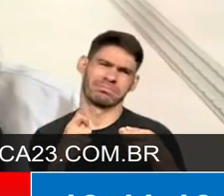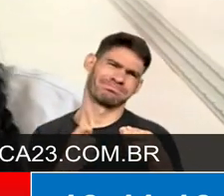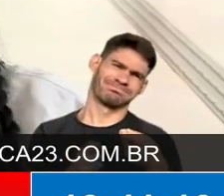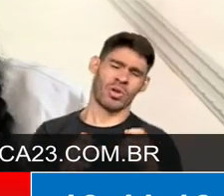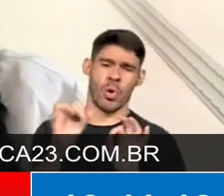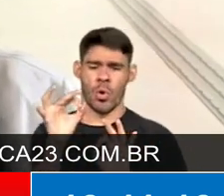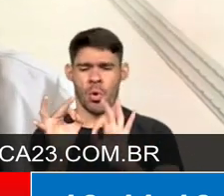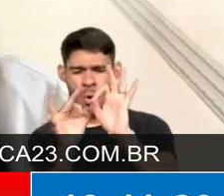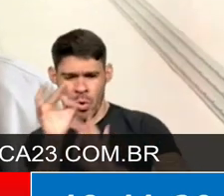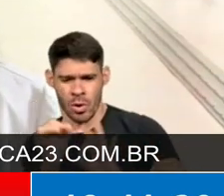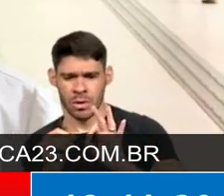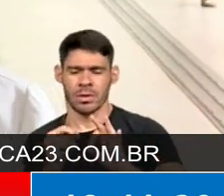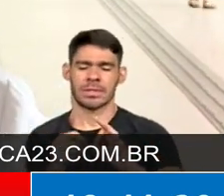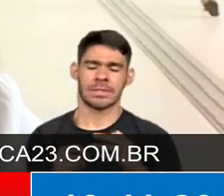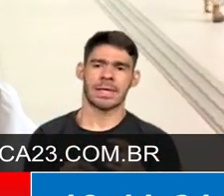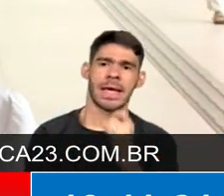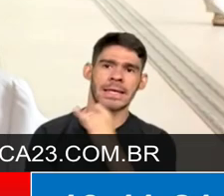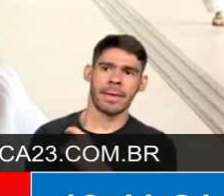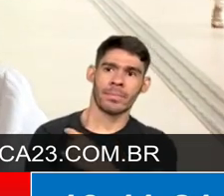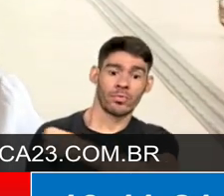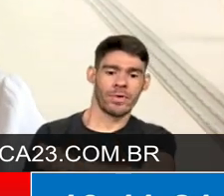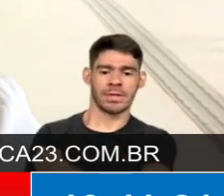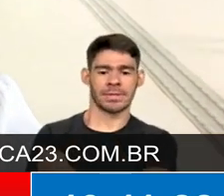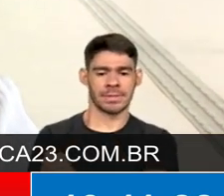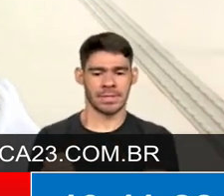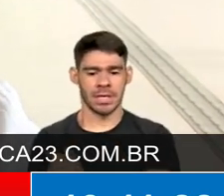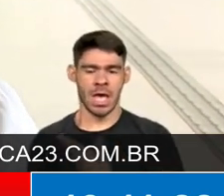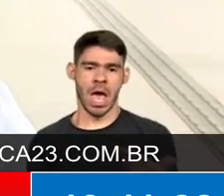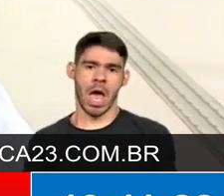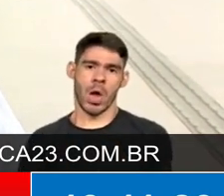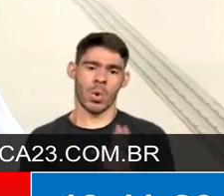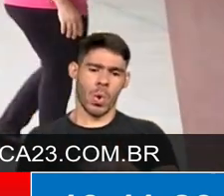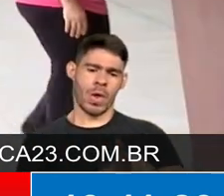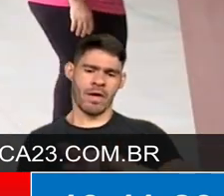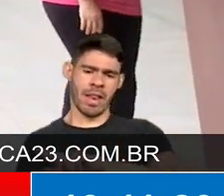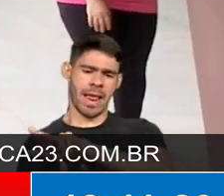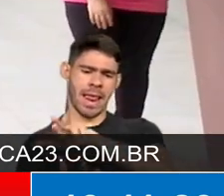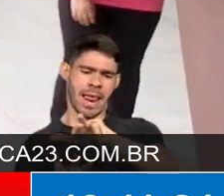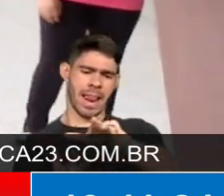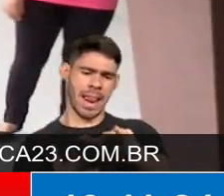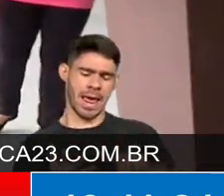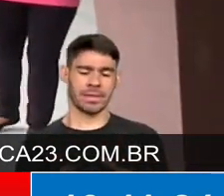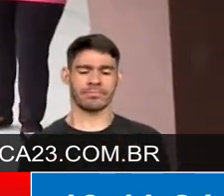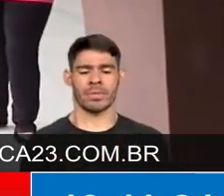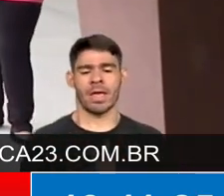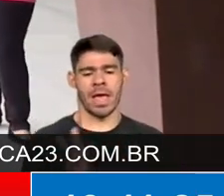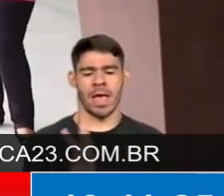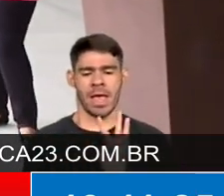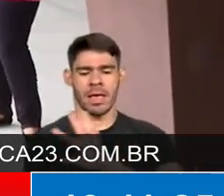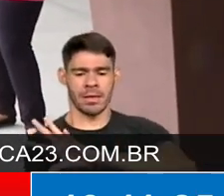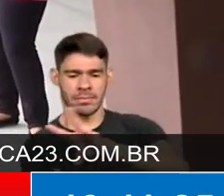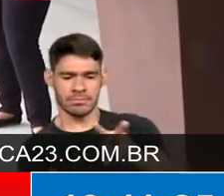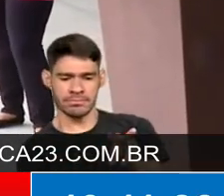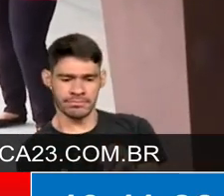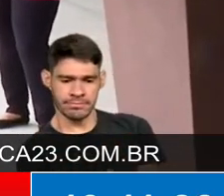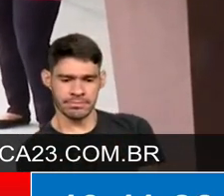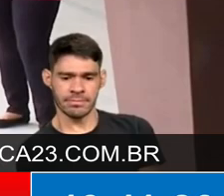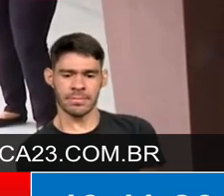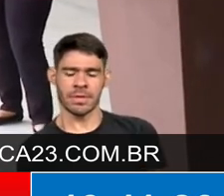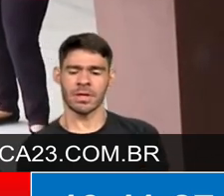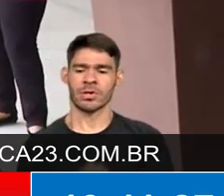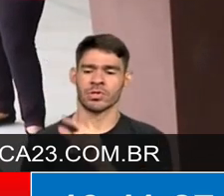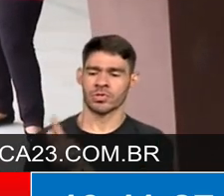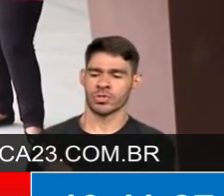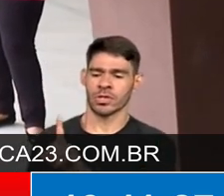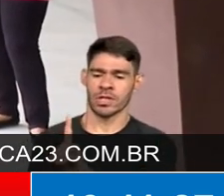para organizar a questão da vacina também, mas hoje a gente acaba usando para várias outras coisas. Entrar no site da Receita,